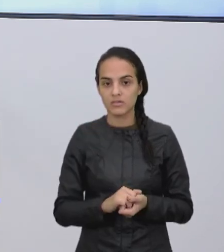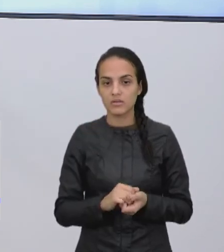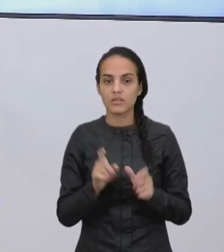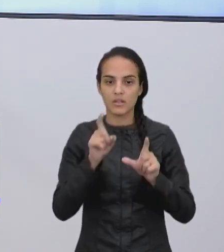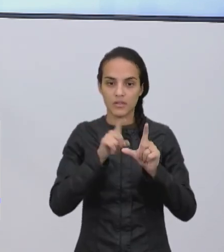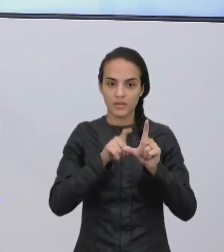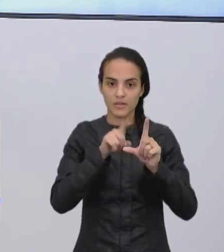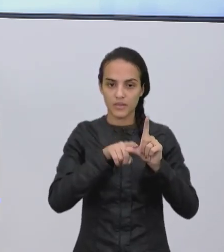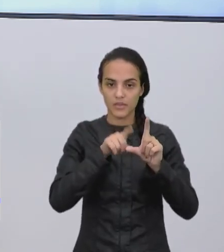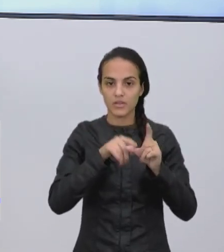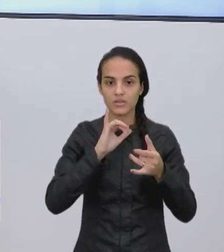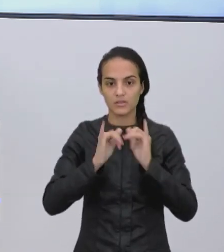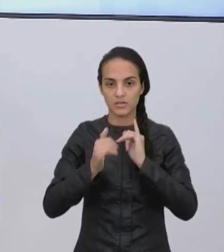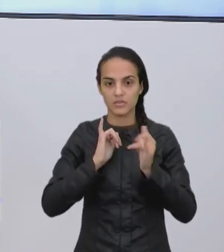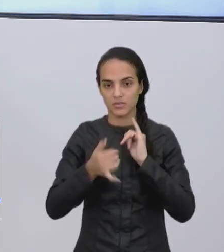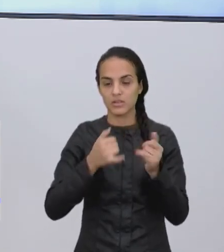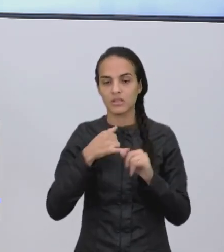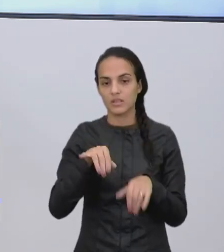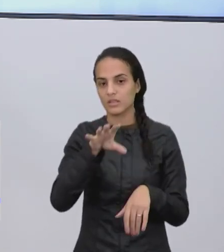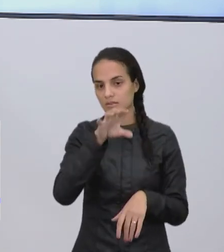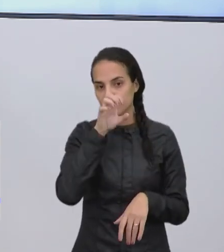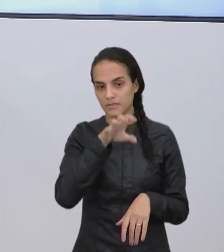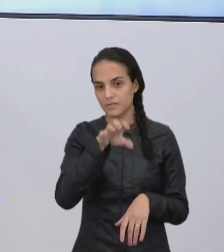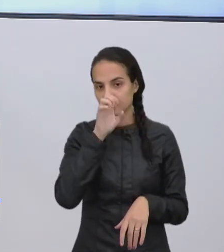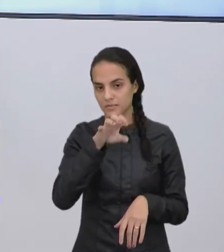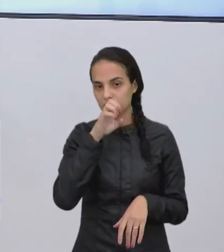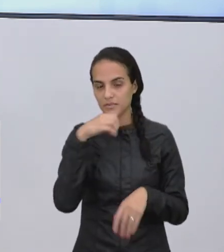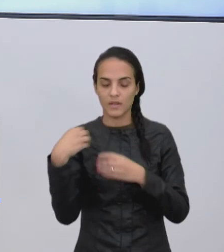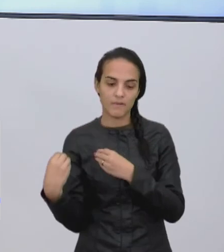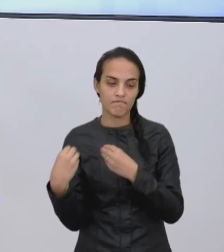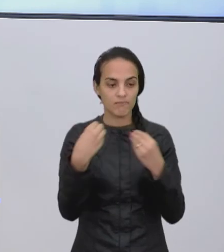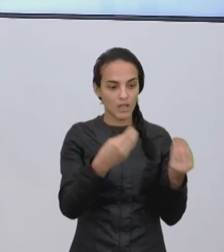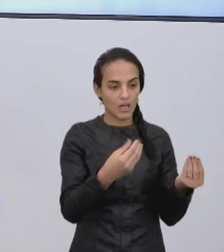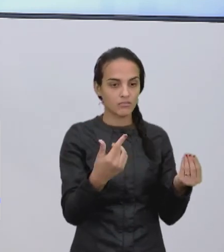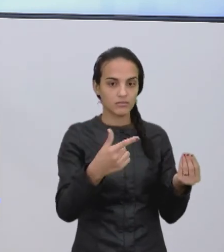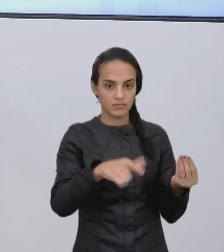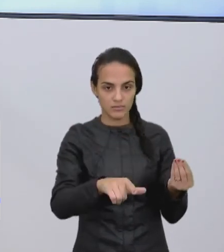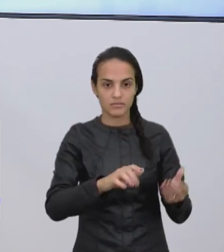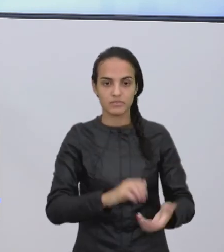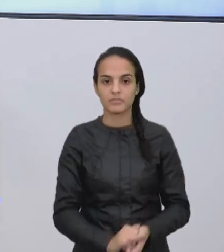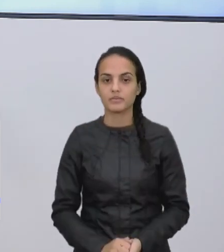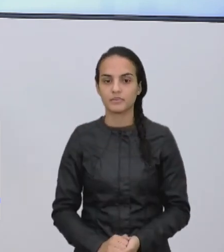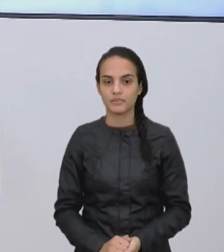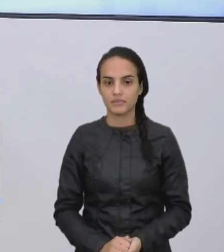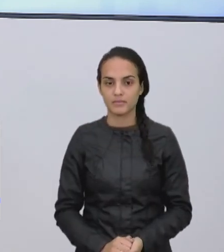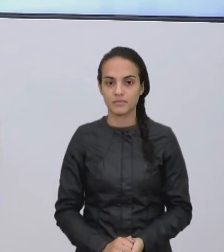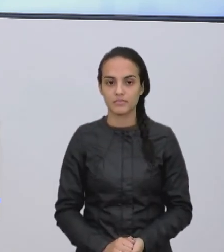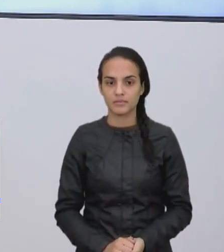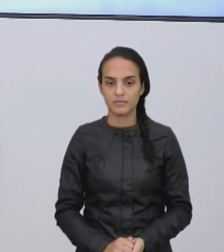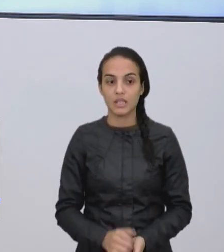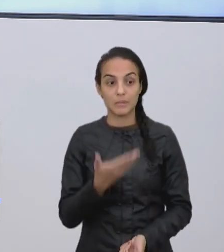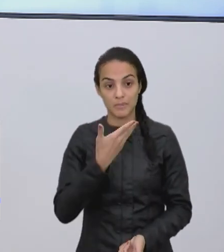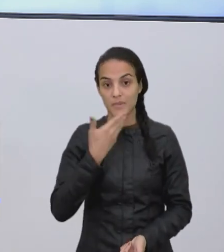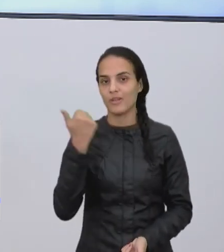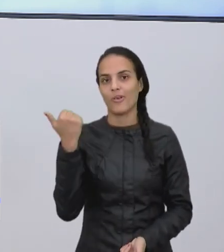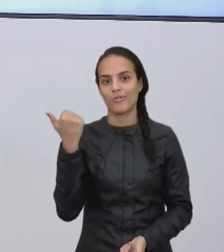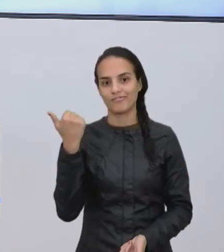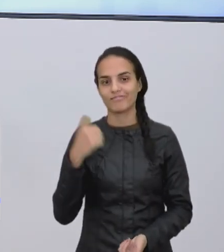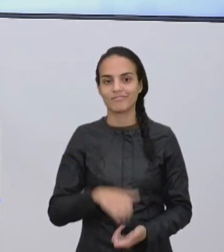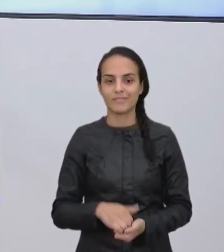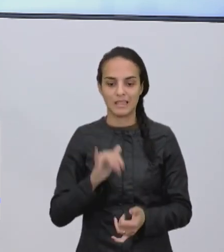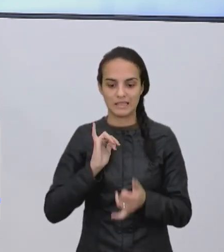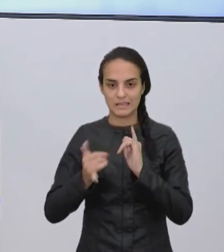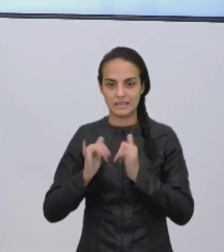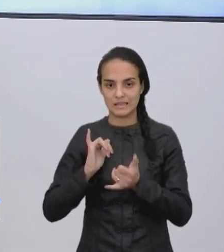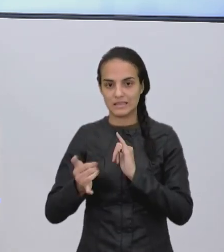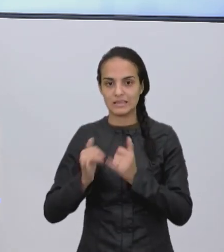de energia, né? E oxigênio. Ela devolve tudo que a planta pega, ela devolve e ainda devolve melhor, né? A energia que ela pega na